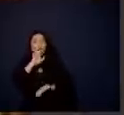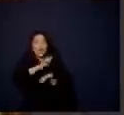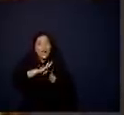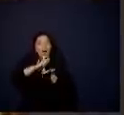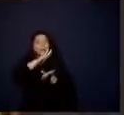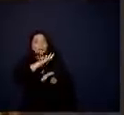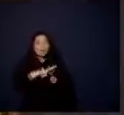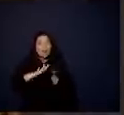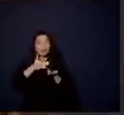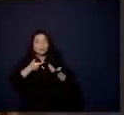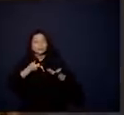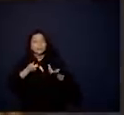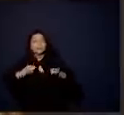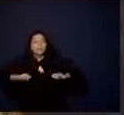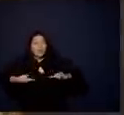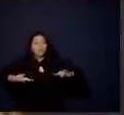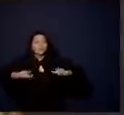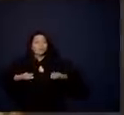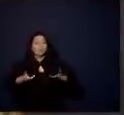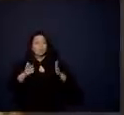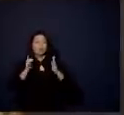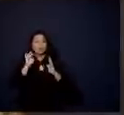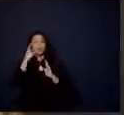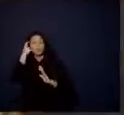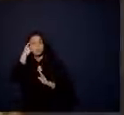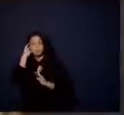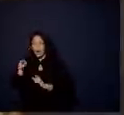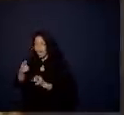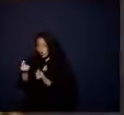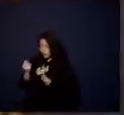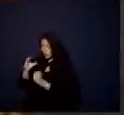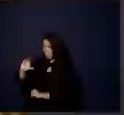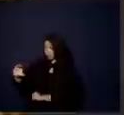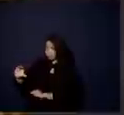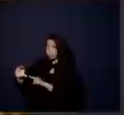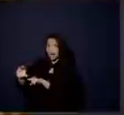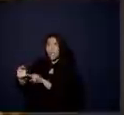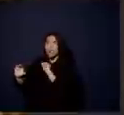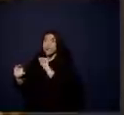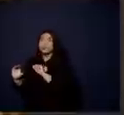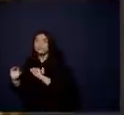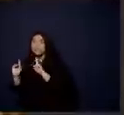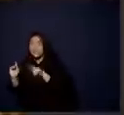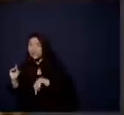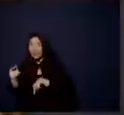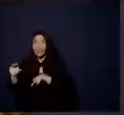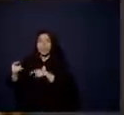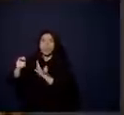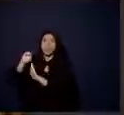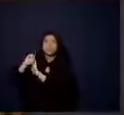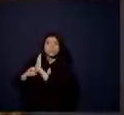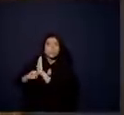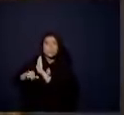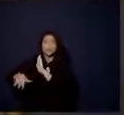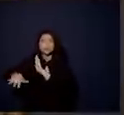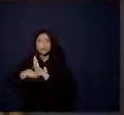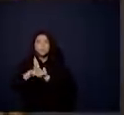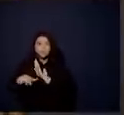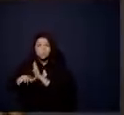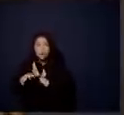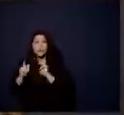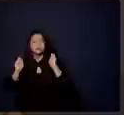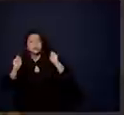a gente tá sempre preocupado com qual que é a locação orçamentária daquela política Qual que é o orçamento que foi dado Qual que é o espaço fiscal